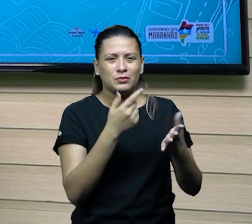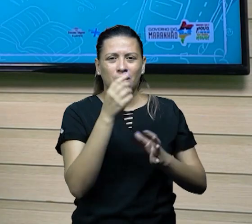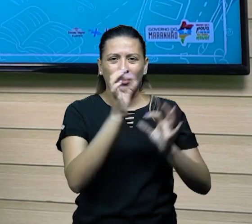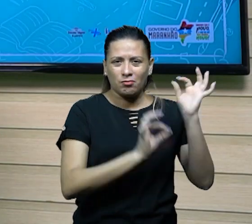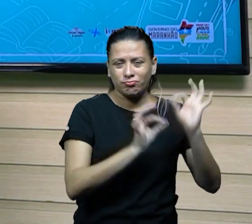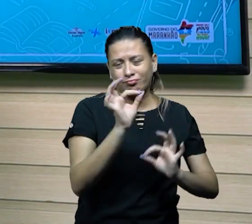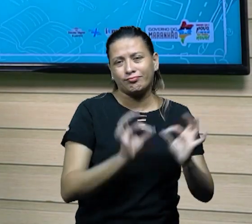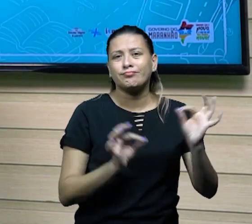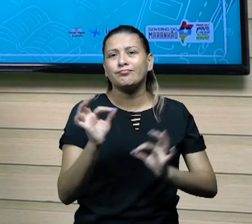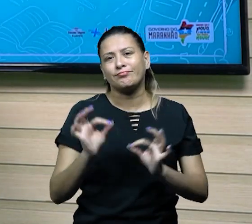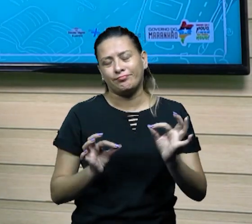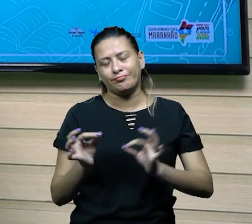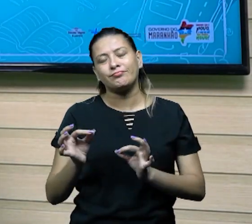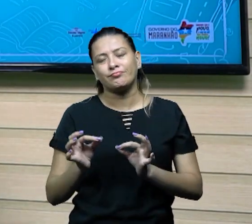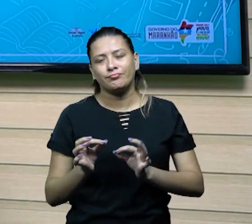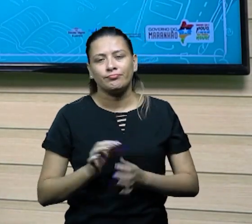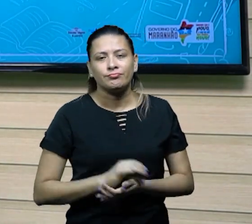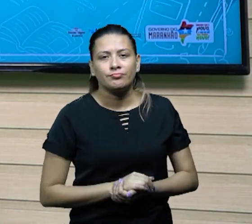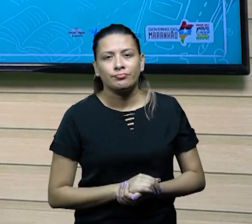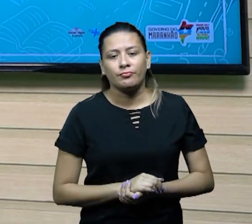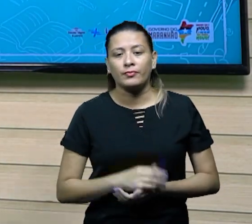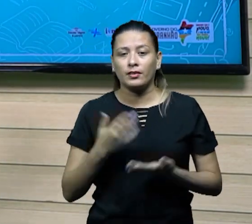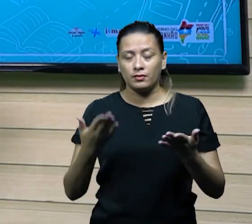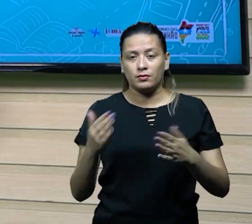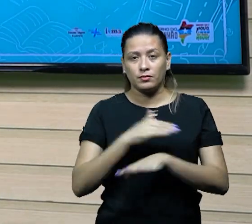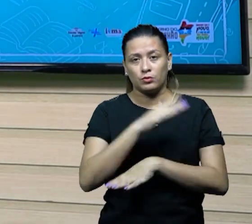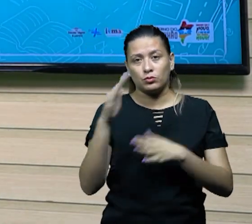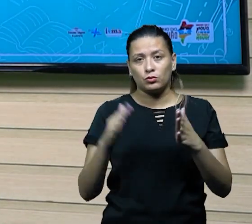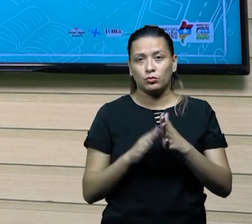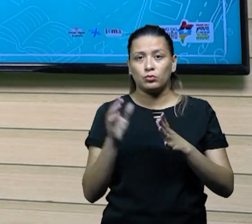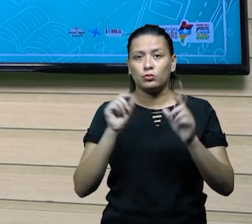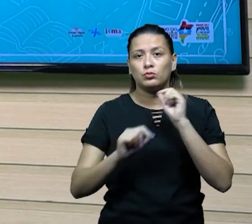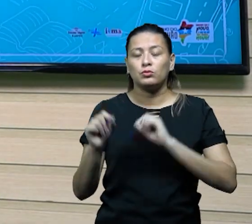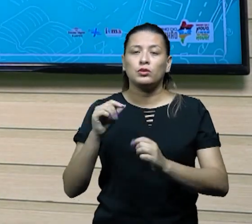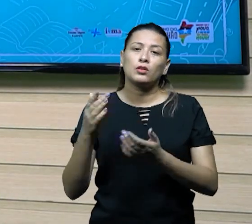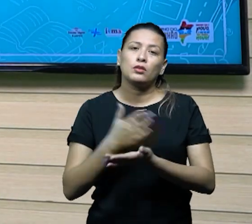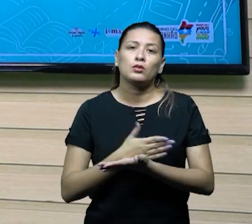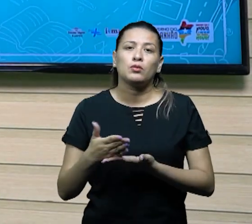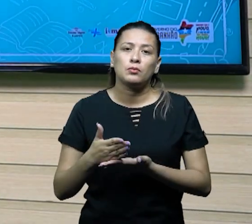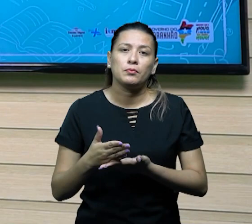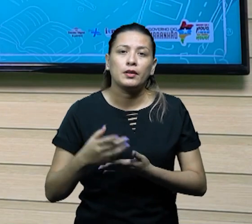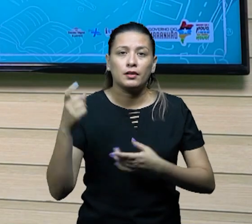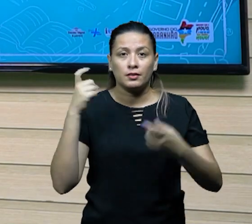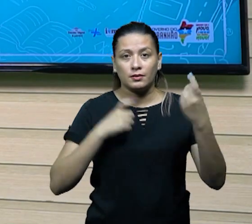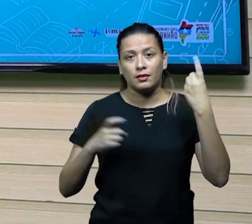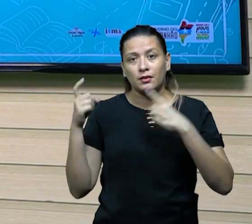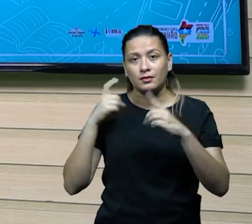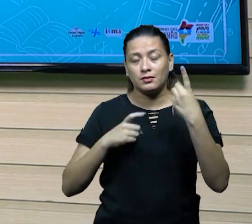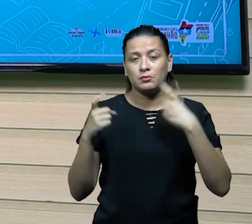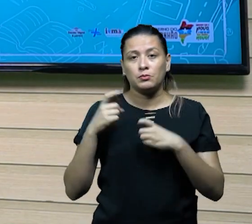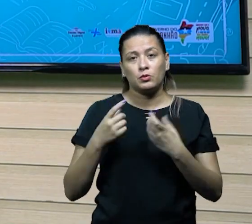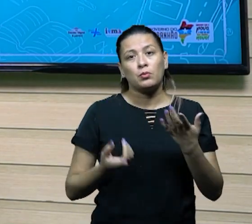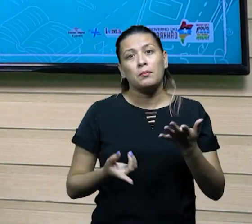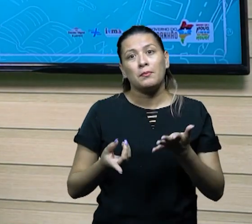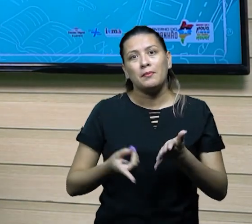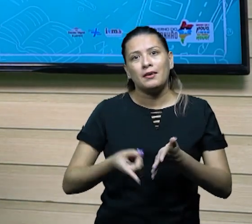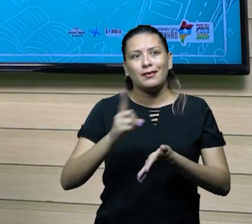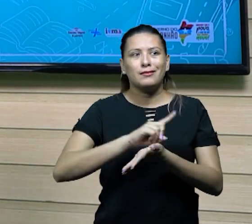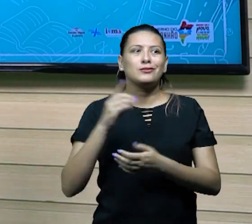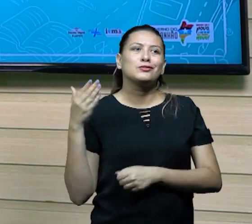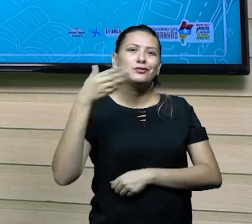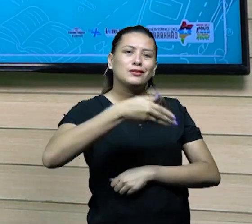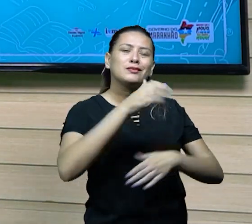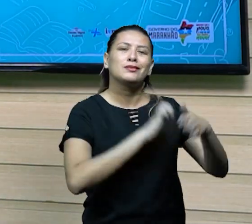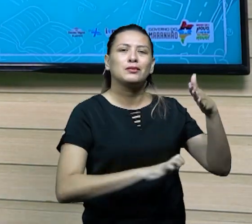parte burocrática do RH. E é exatamente isso aqui que eu trago para vocês, essa visão mais do todo. O RH ele começa a se preocupar